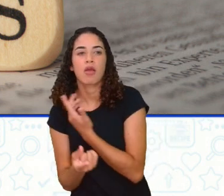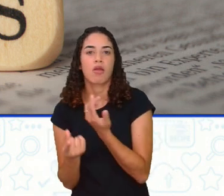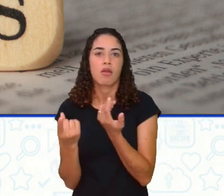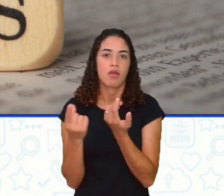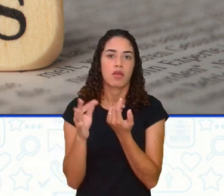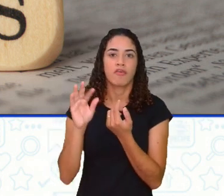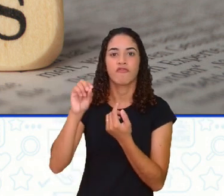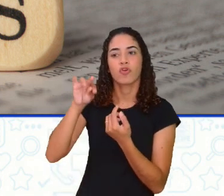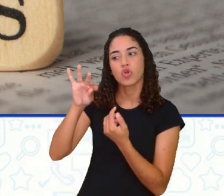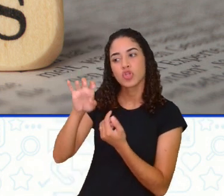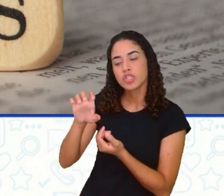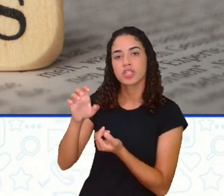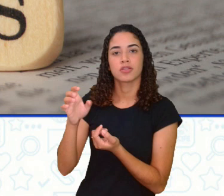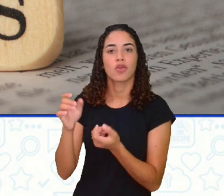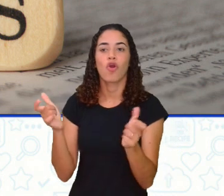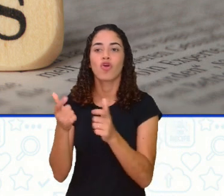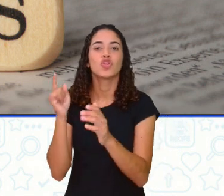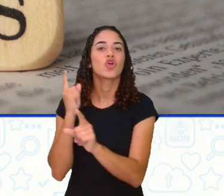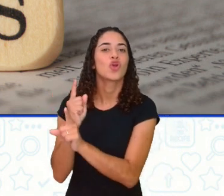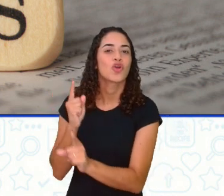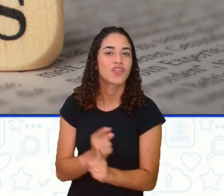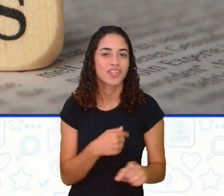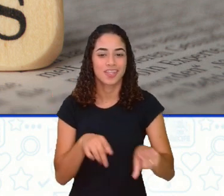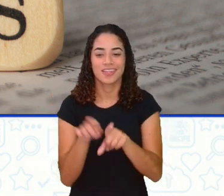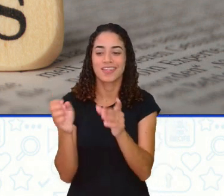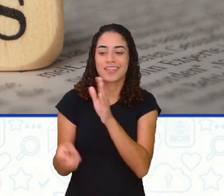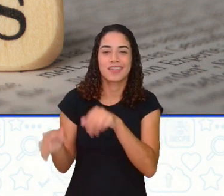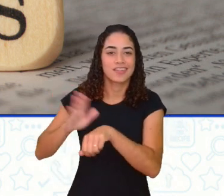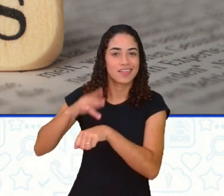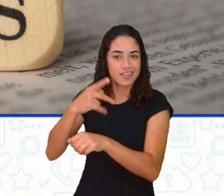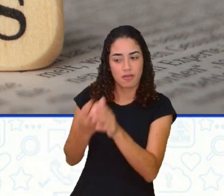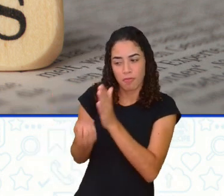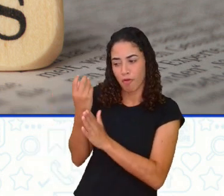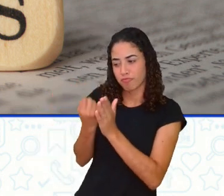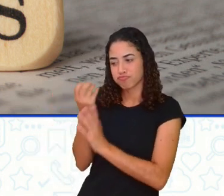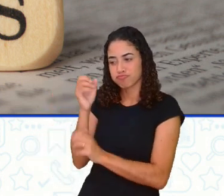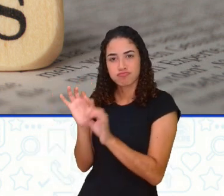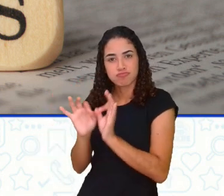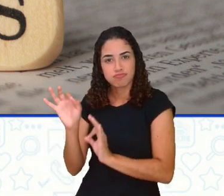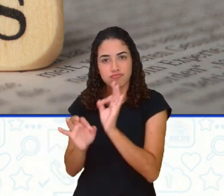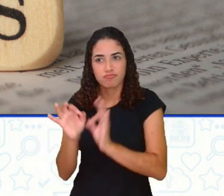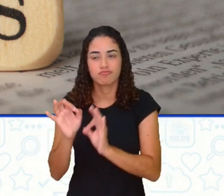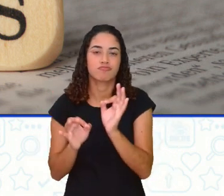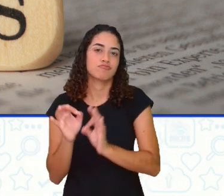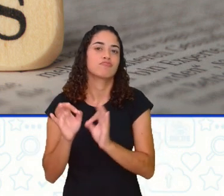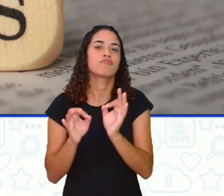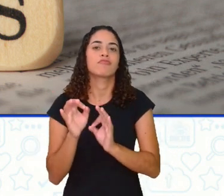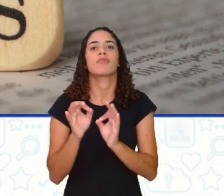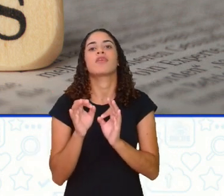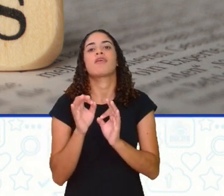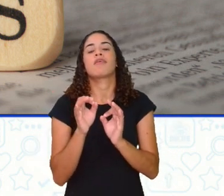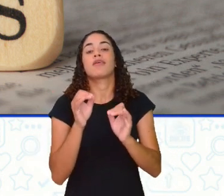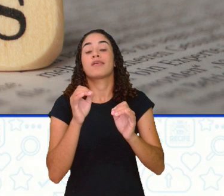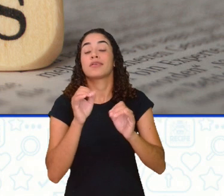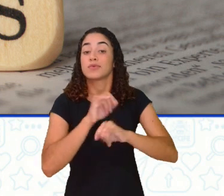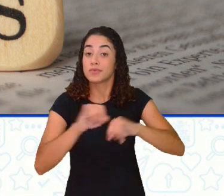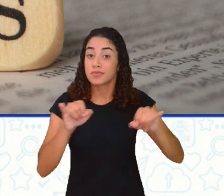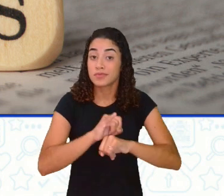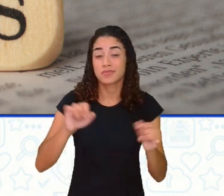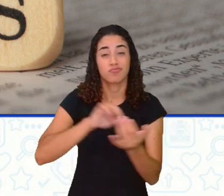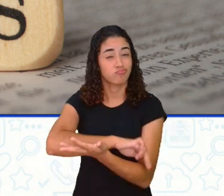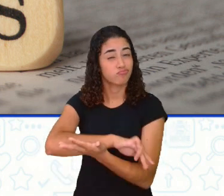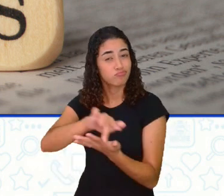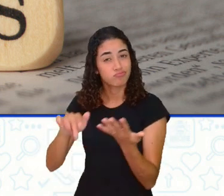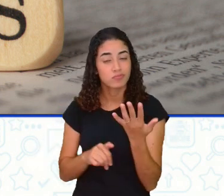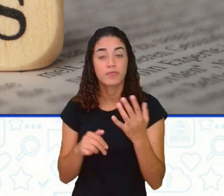não questiona a produção da notícia, a gente não questiona o meio de comunicação ao qual ela foi veiculada também. Então, embora